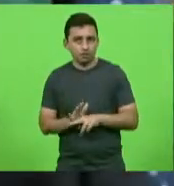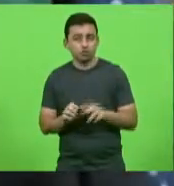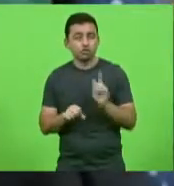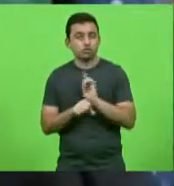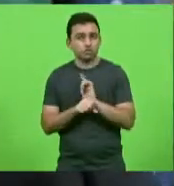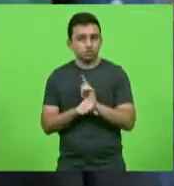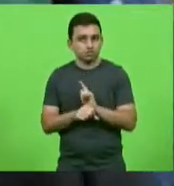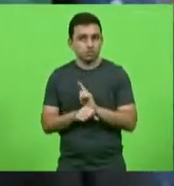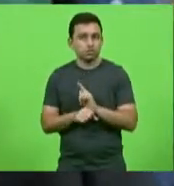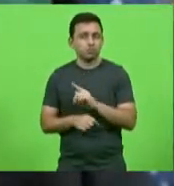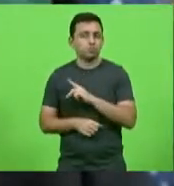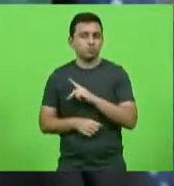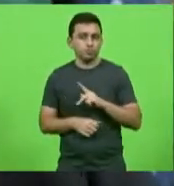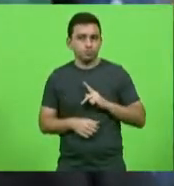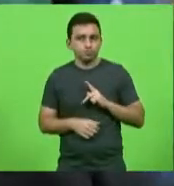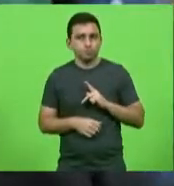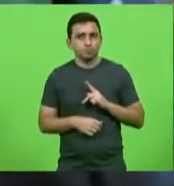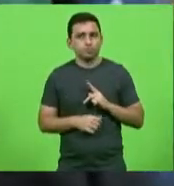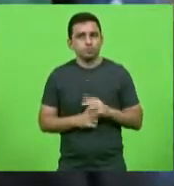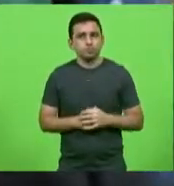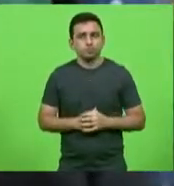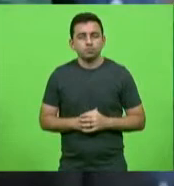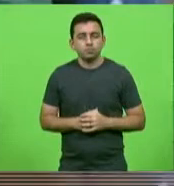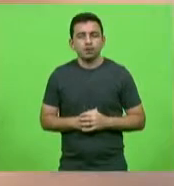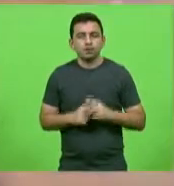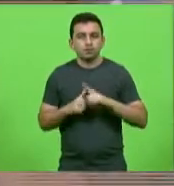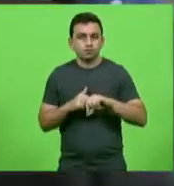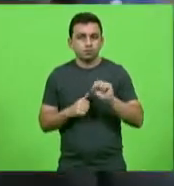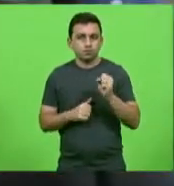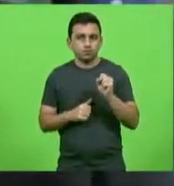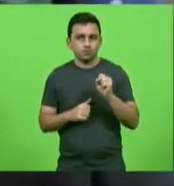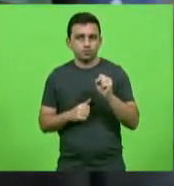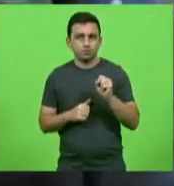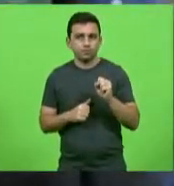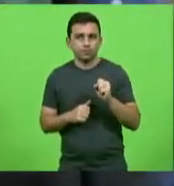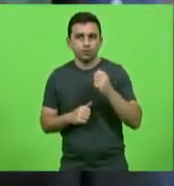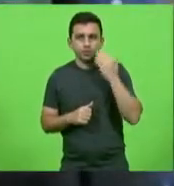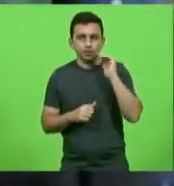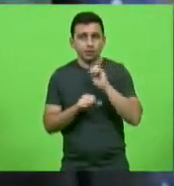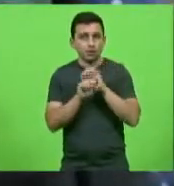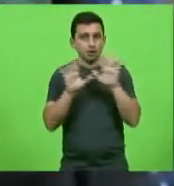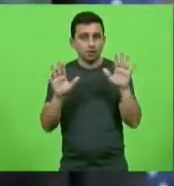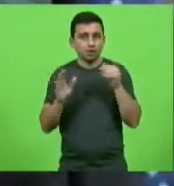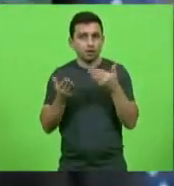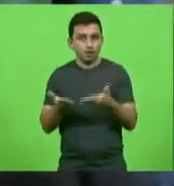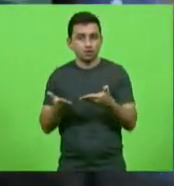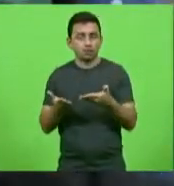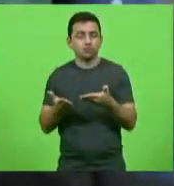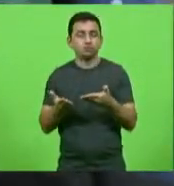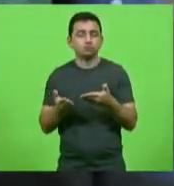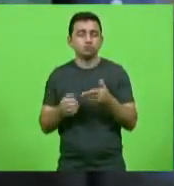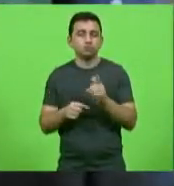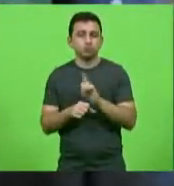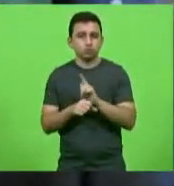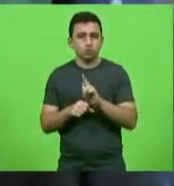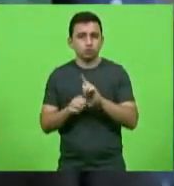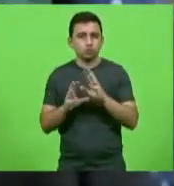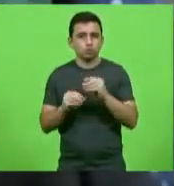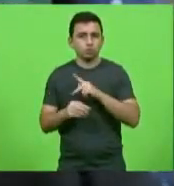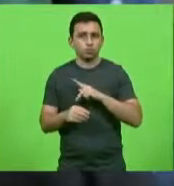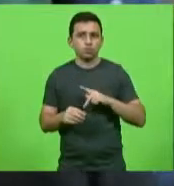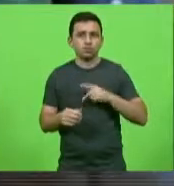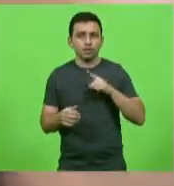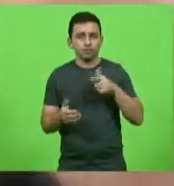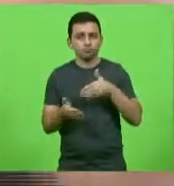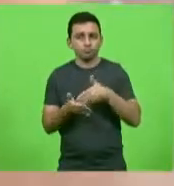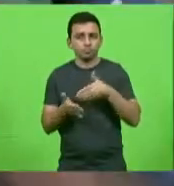pública. Artigo 8º. Na interpretação de normas sobre gestão pública, serão considerados